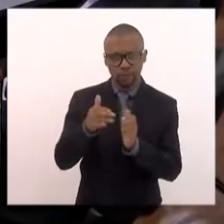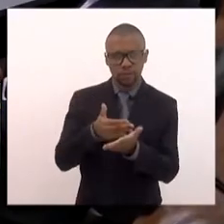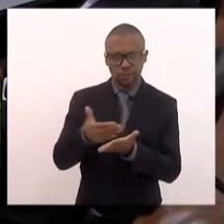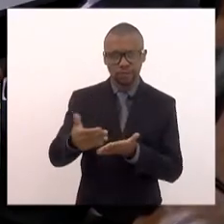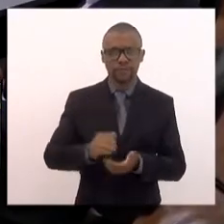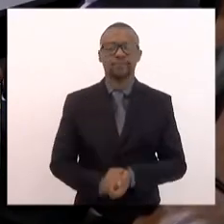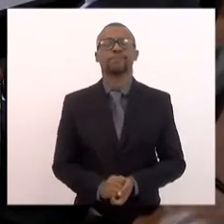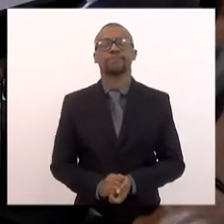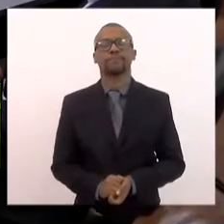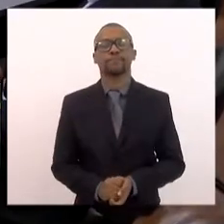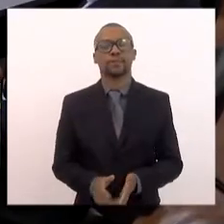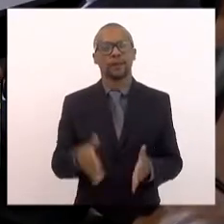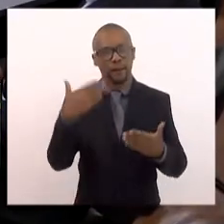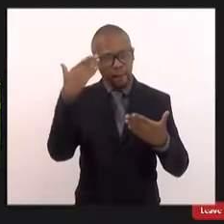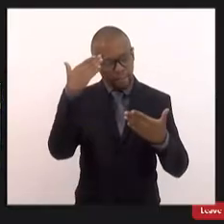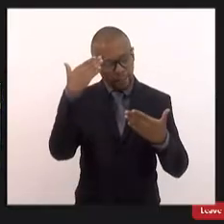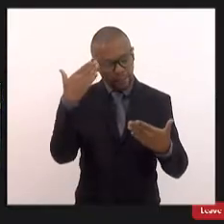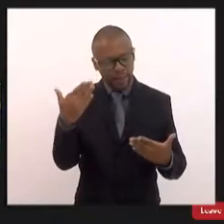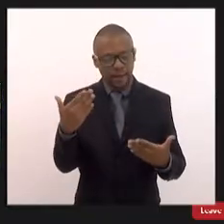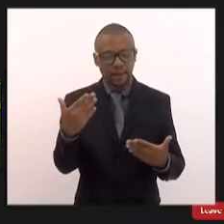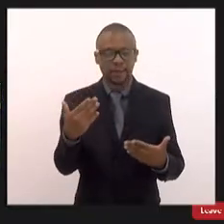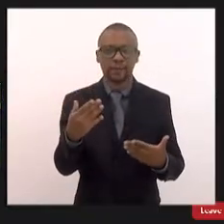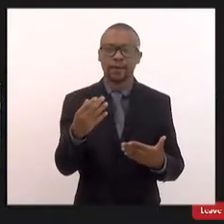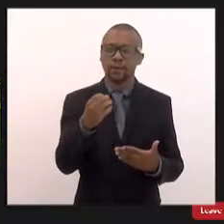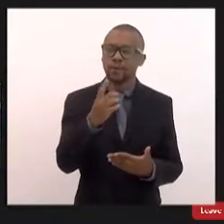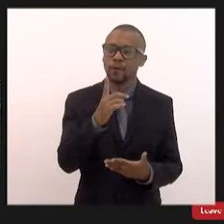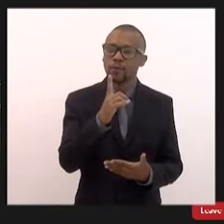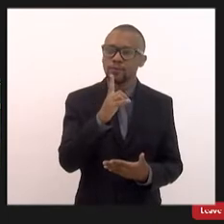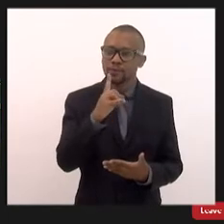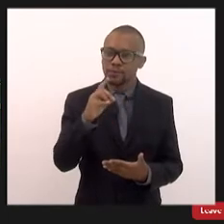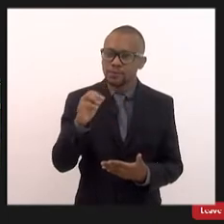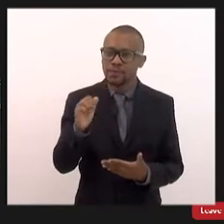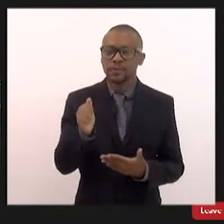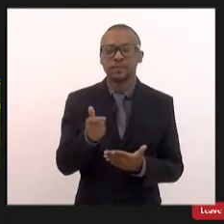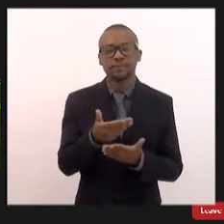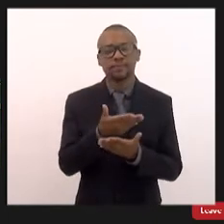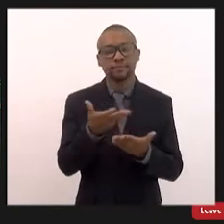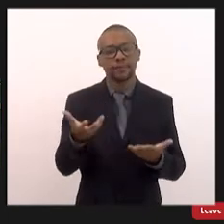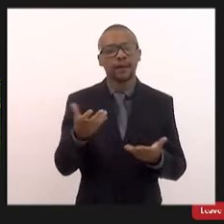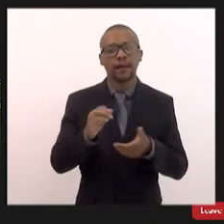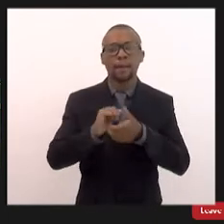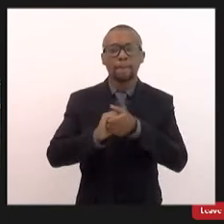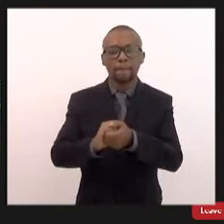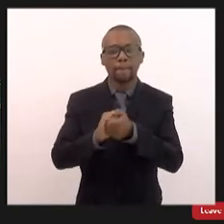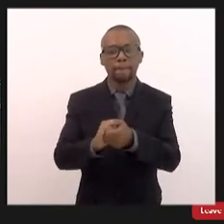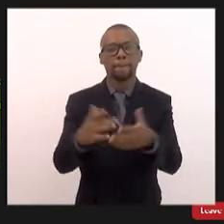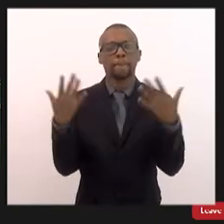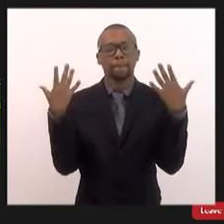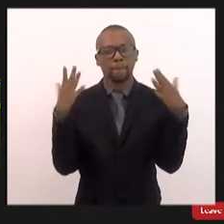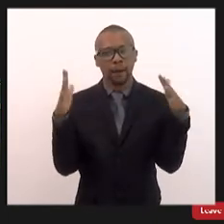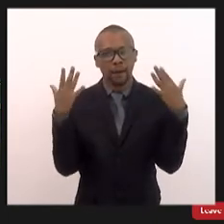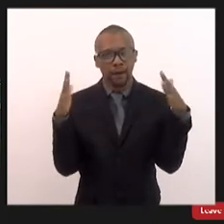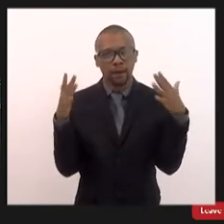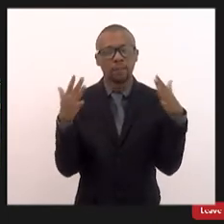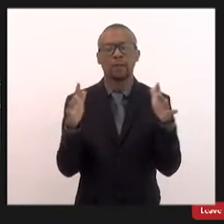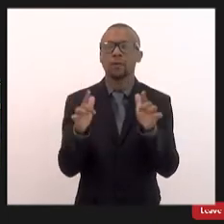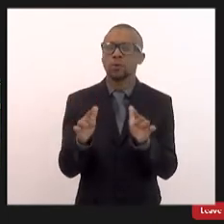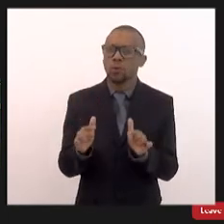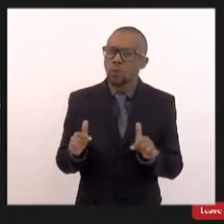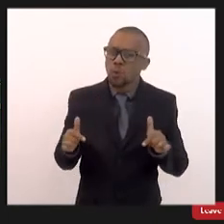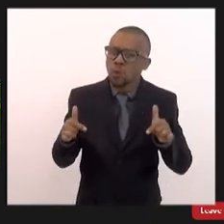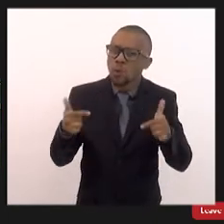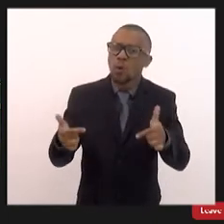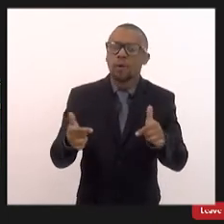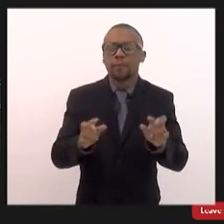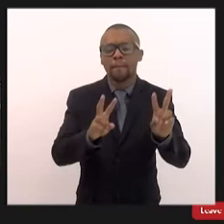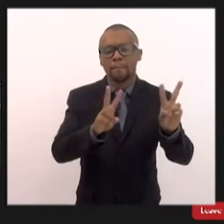Obrigada, Valdec. Bom dia para você. Quero parabenizar muito a sua atuação